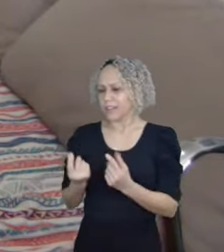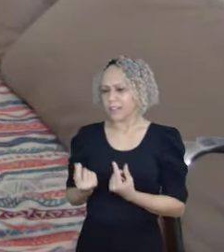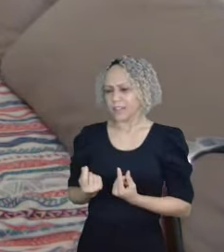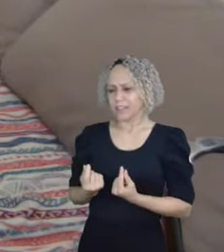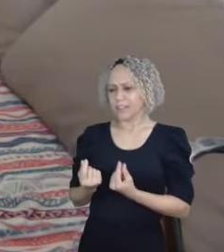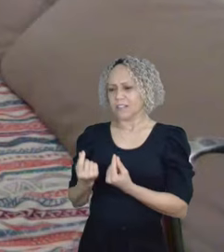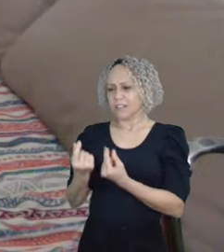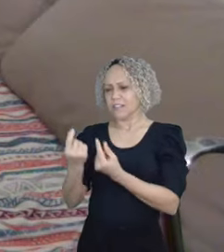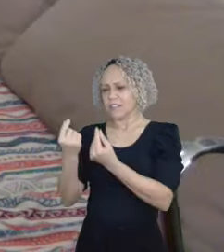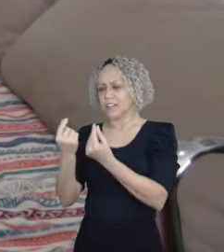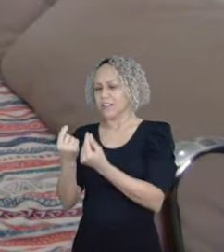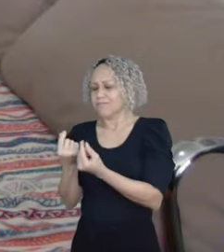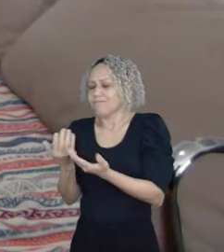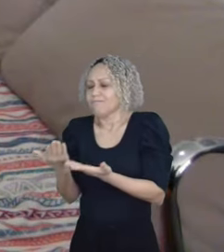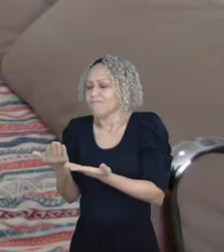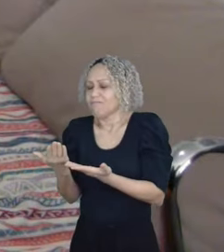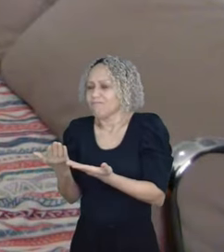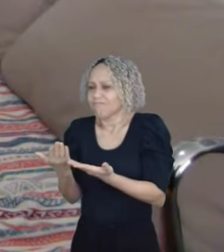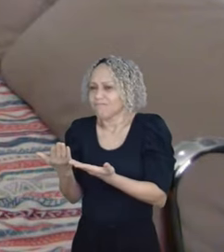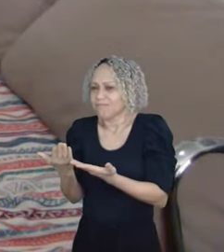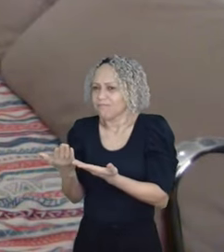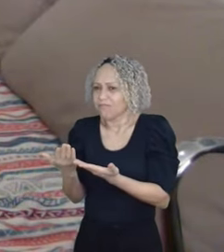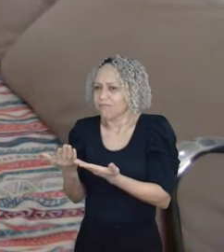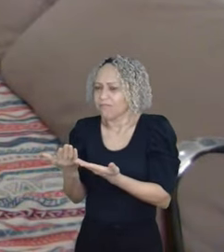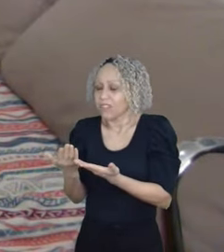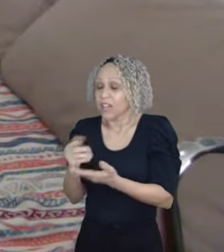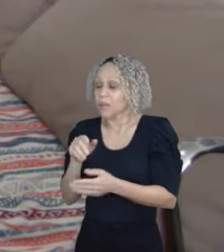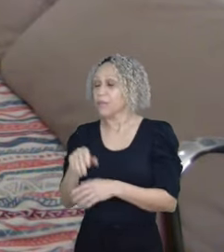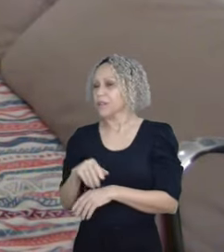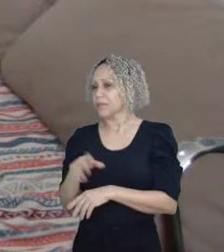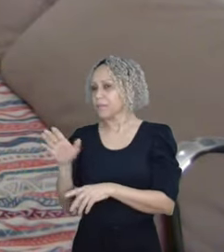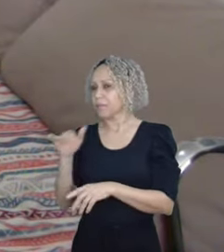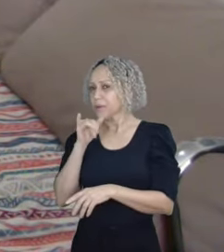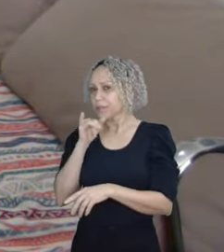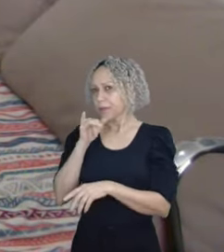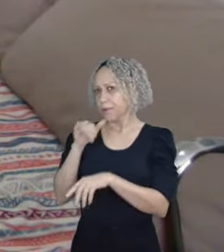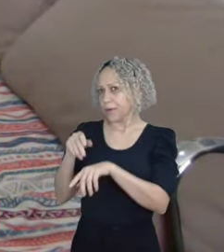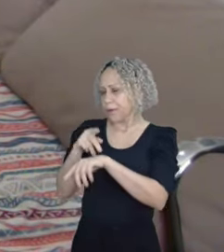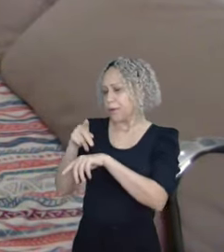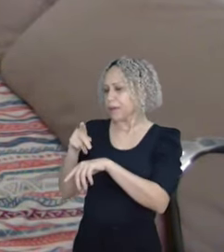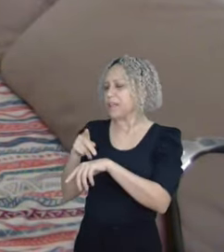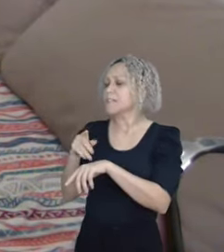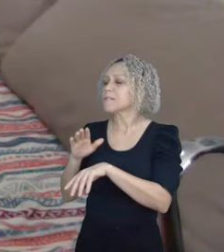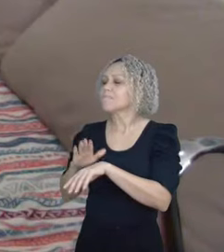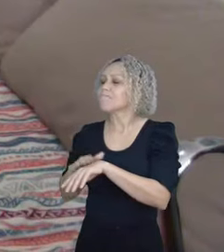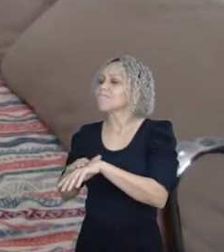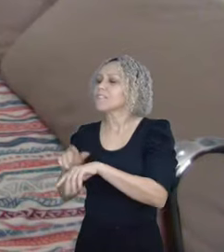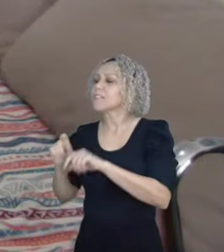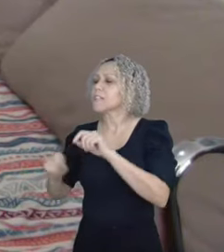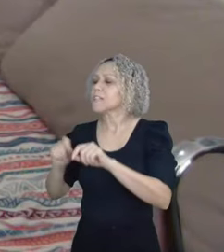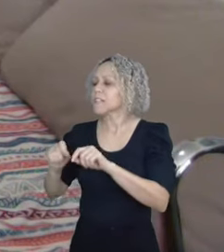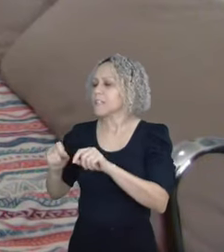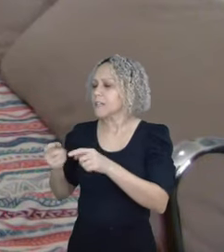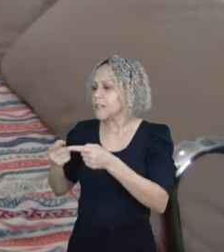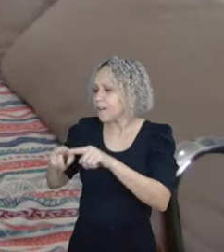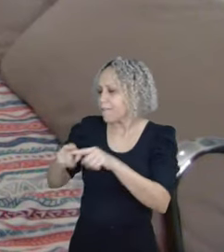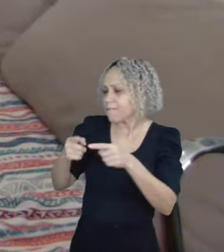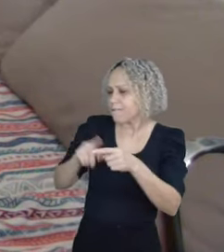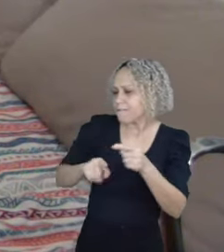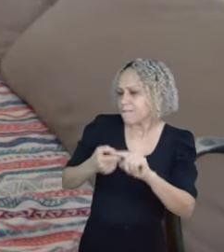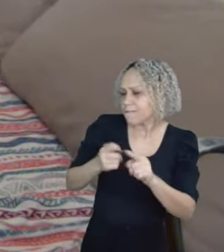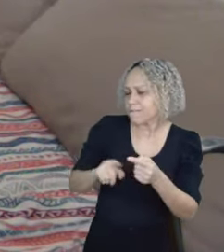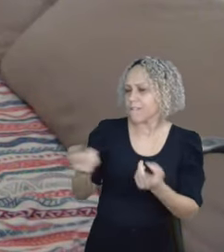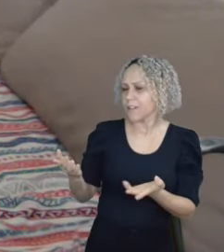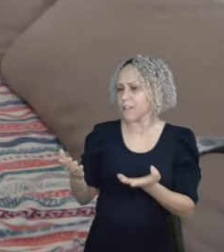coisa que essa gente não tem nem noção que está acontecendo, né, no caso das Big Techs e de outros grandes conglomerados internacionais